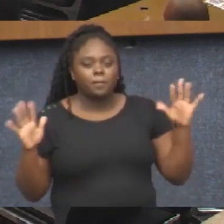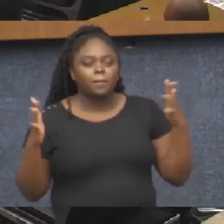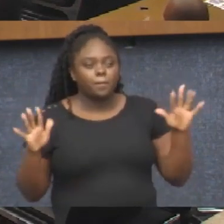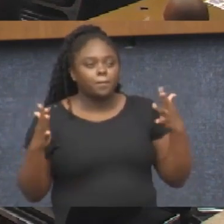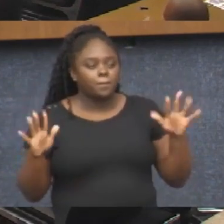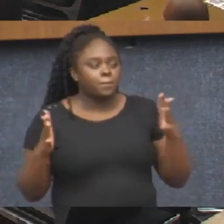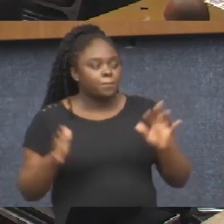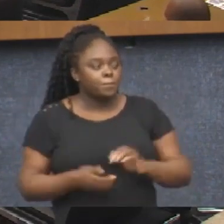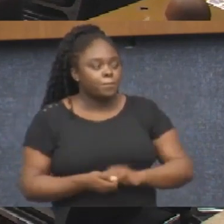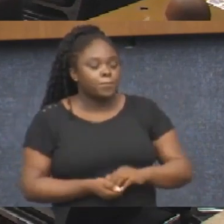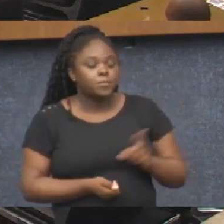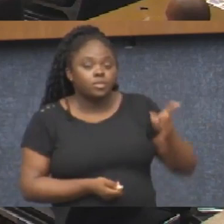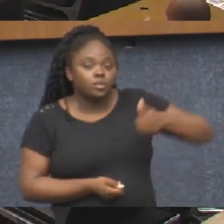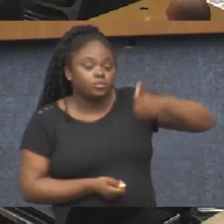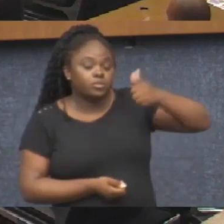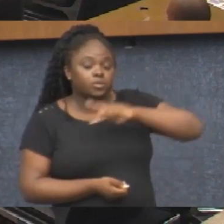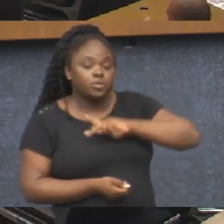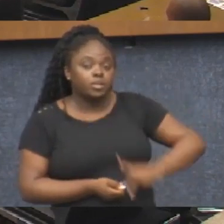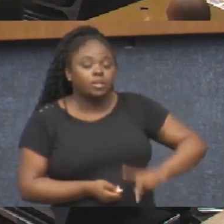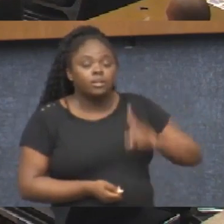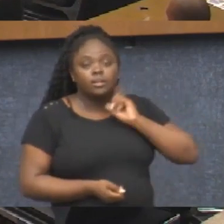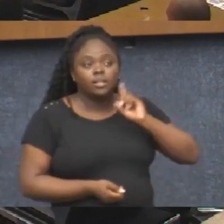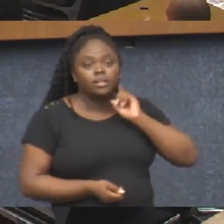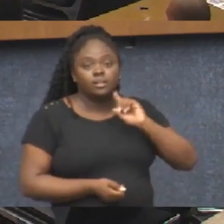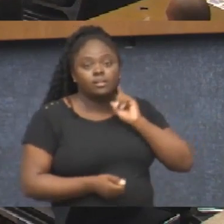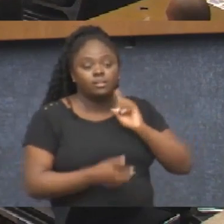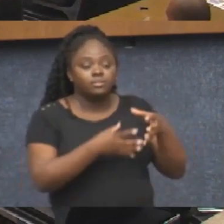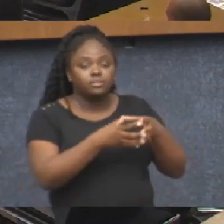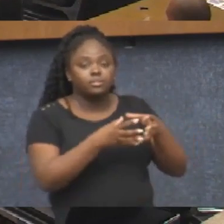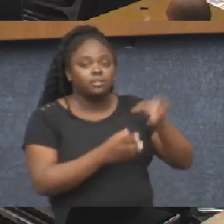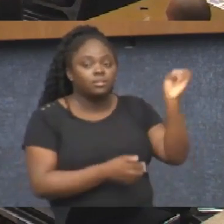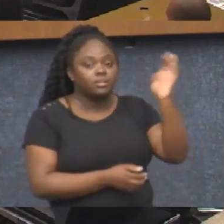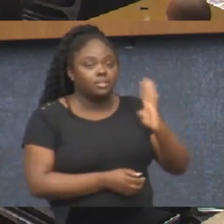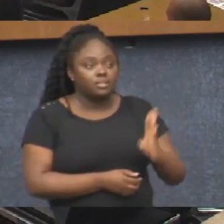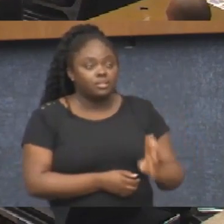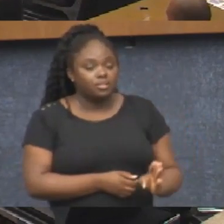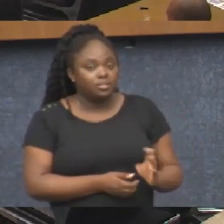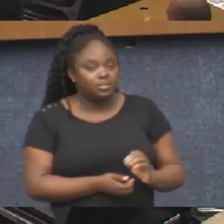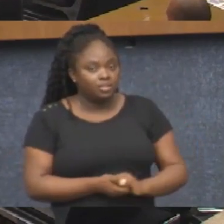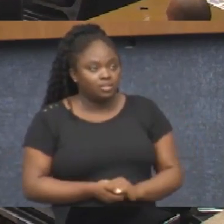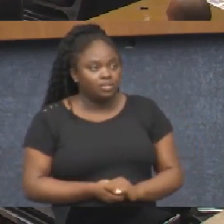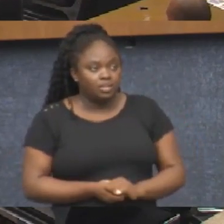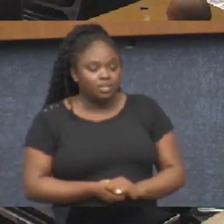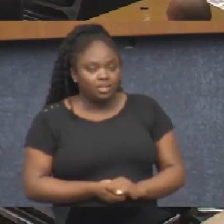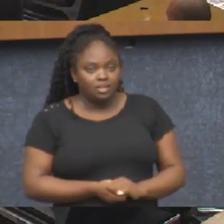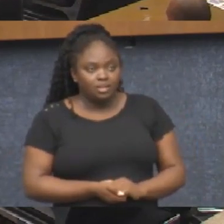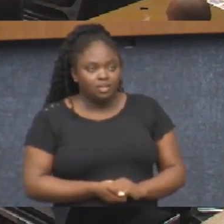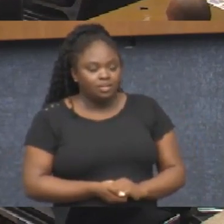E o Daniel foi o primeiro presidente mineiro da Sociedade Brasileira, né, Daniel? Primeiro acho, e único, por enquanto, né? Acho